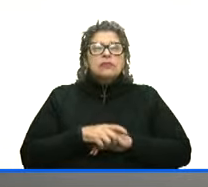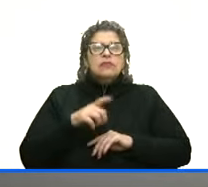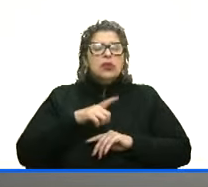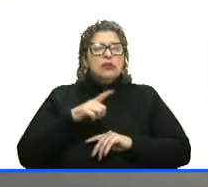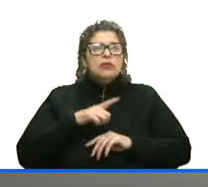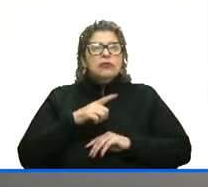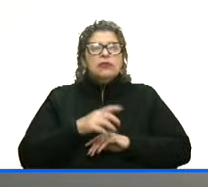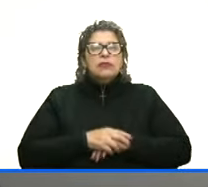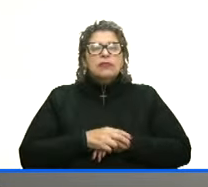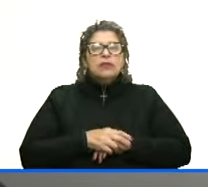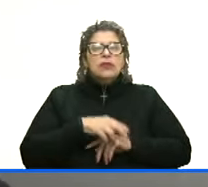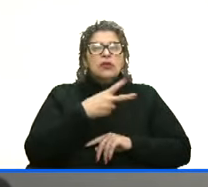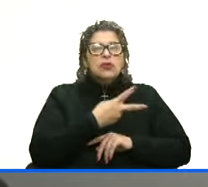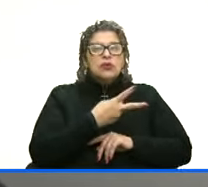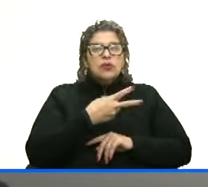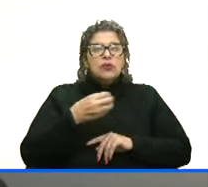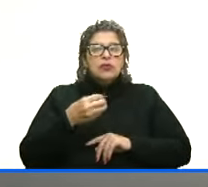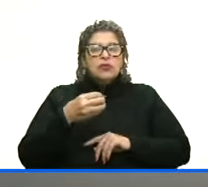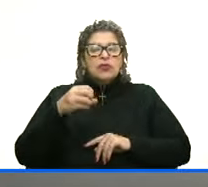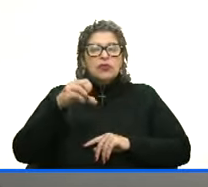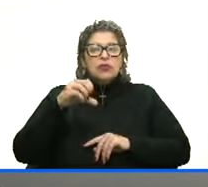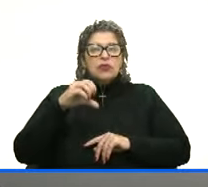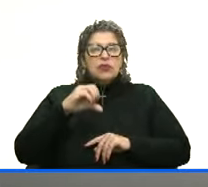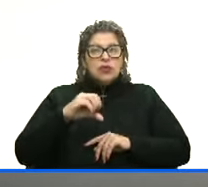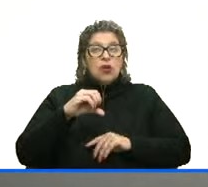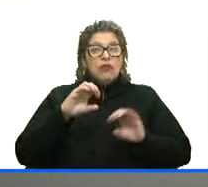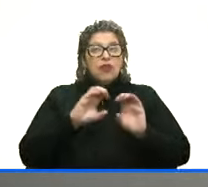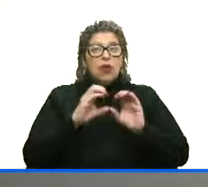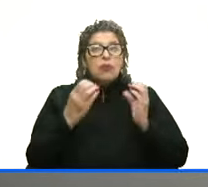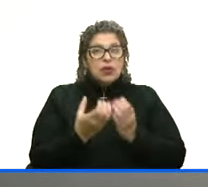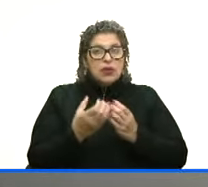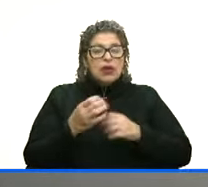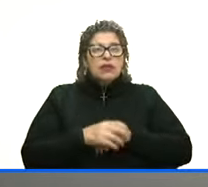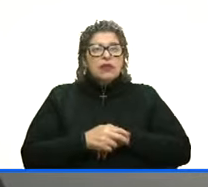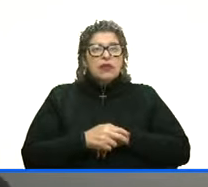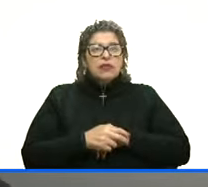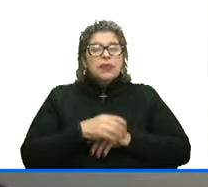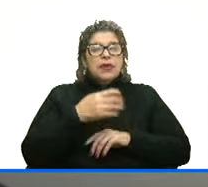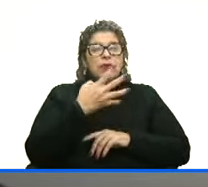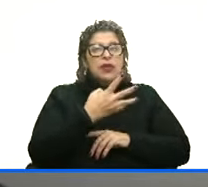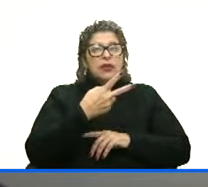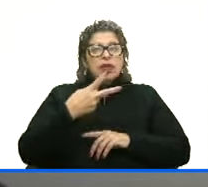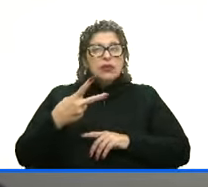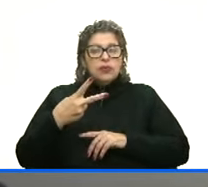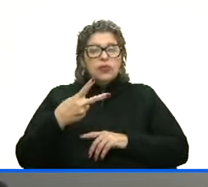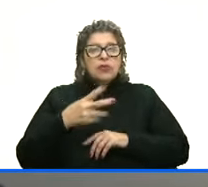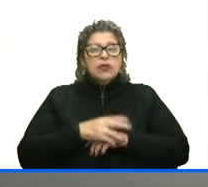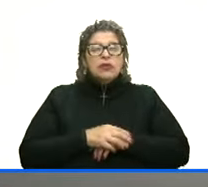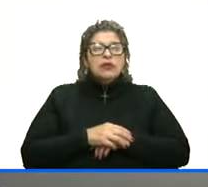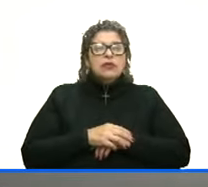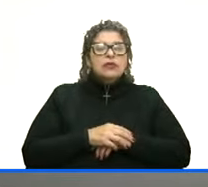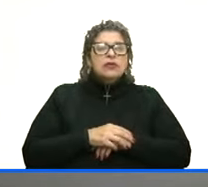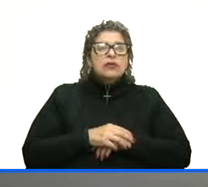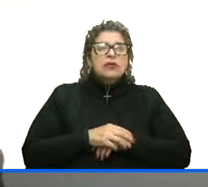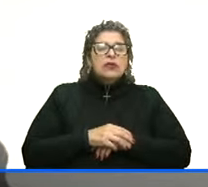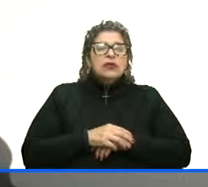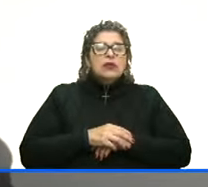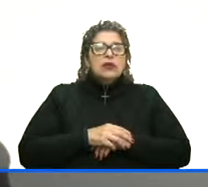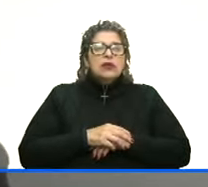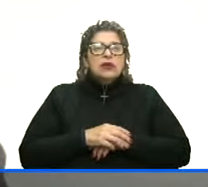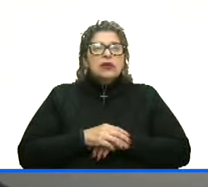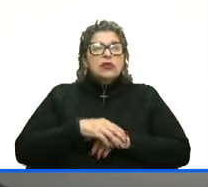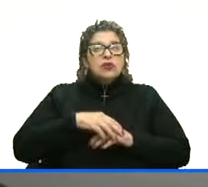somos 209 comunitárias para 42 escolas infantis próprias do município.